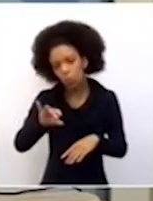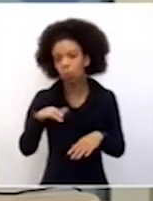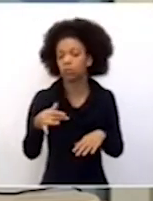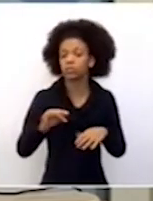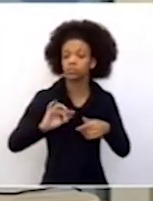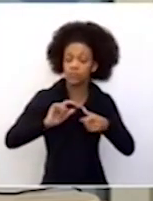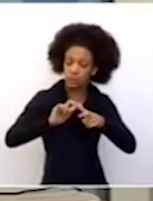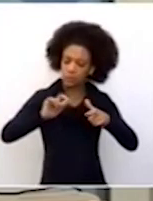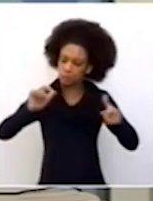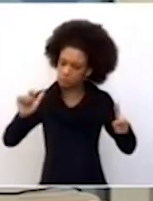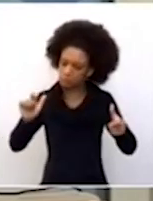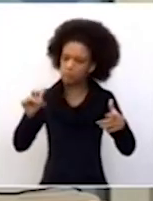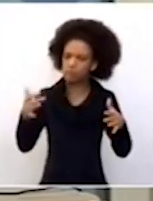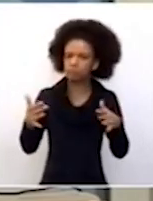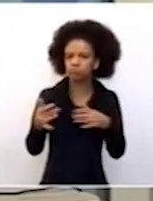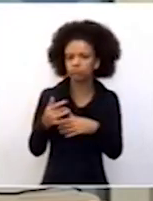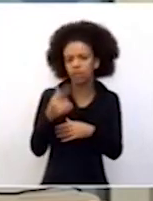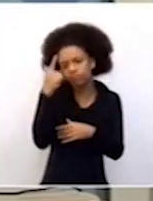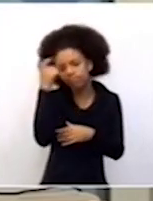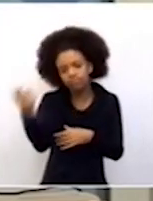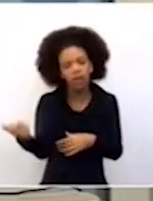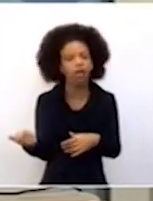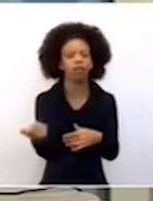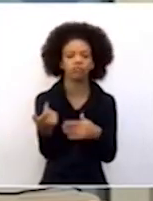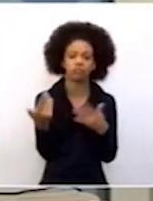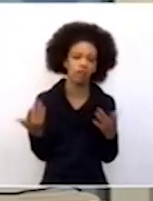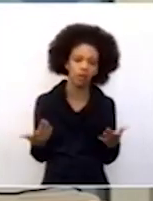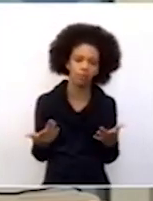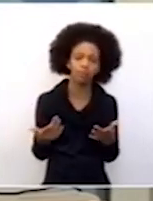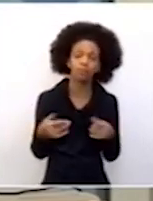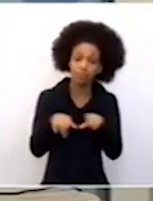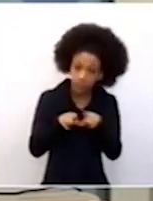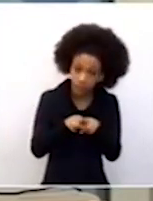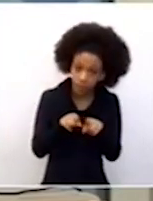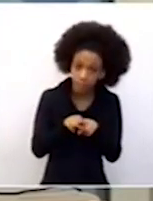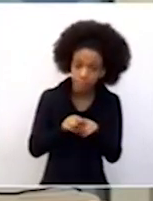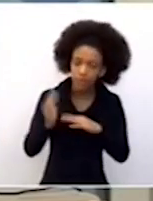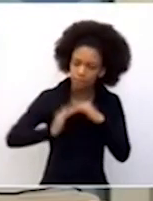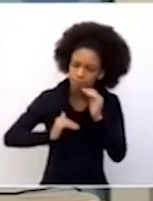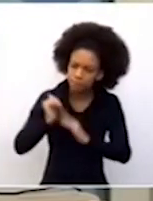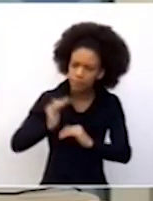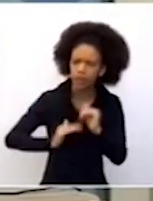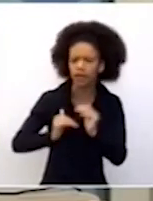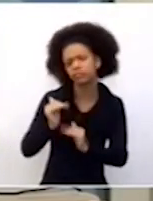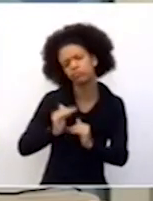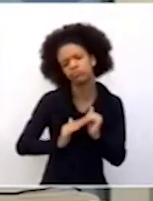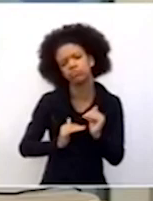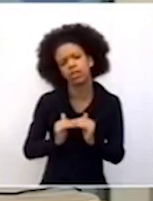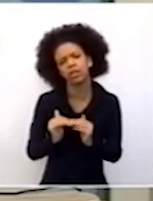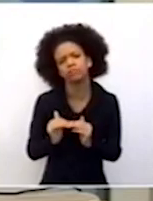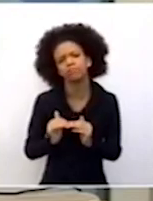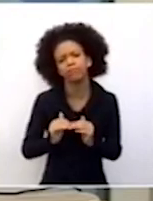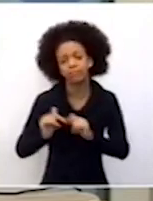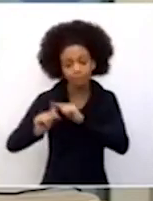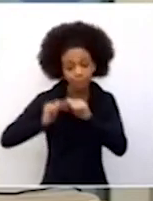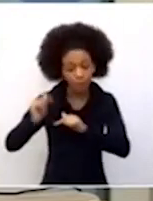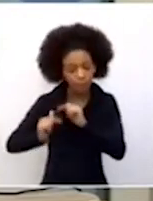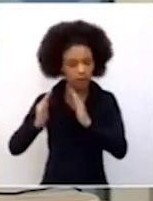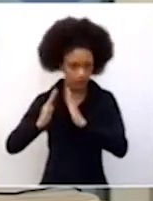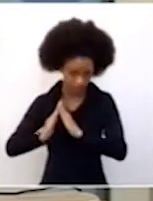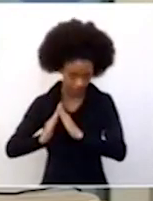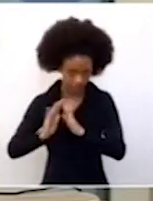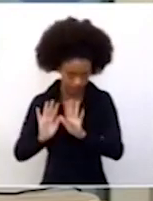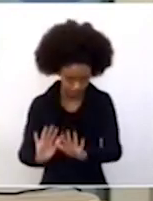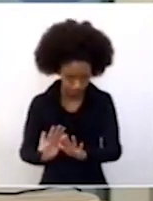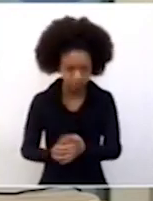medidas, a questão da criatividade, a criticidade e também fomentar um pouco nesse momento de trabalho remoto, tá?